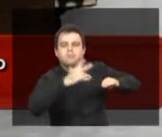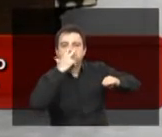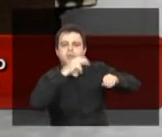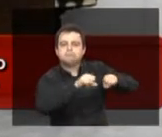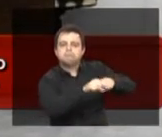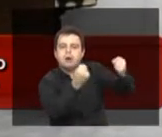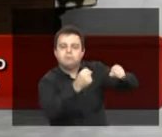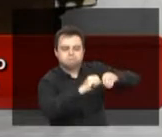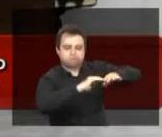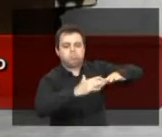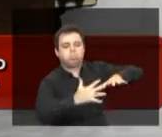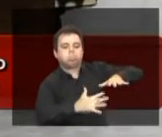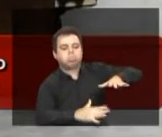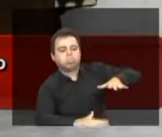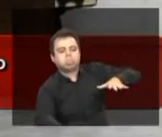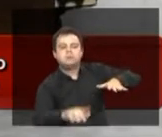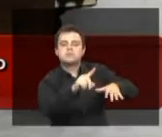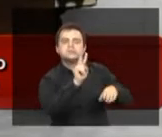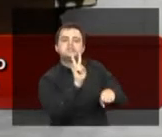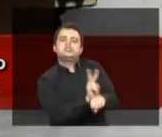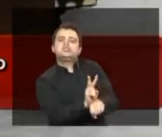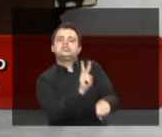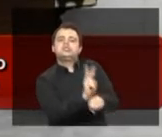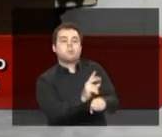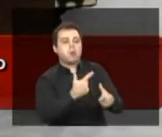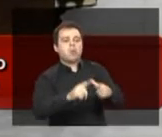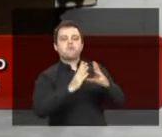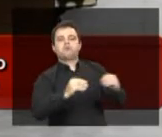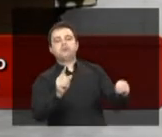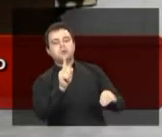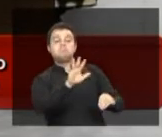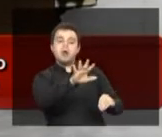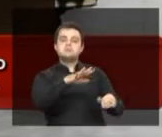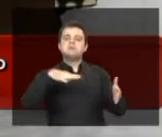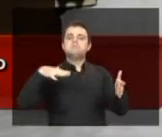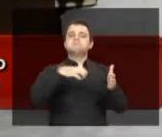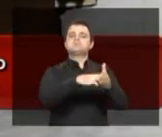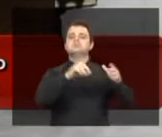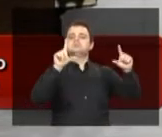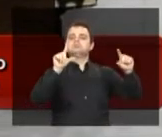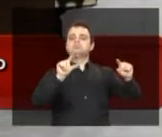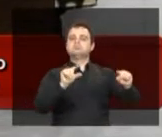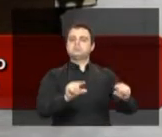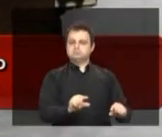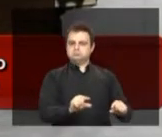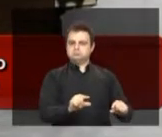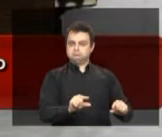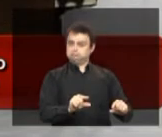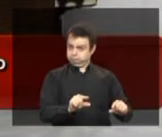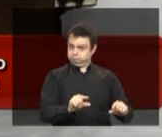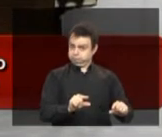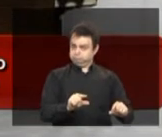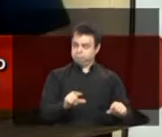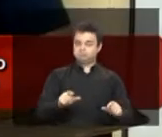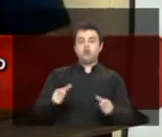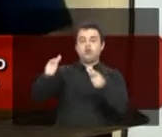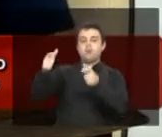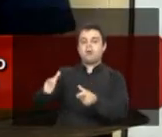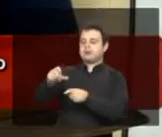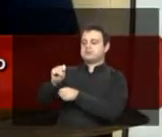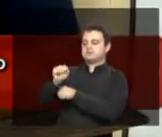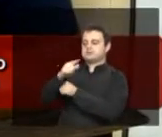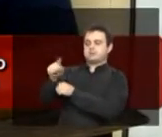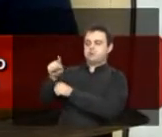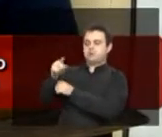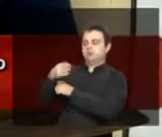cada vez mais, mas é uma medida paliativa, não está tendo mais acidentes. Nessa rotatória que a gente pediu ali na entrada de São Tomás,